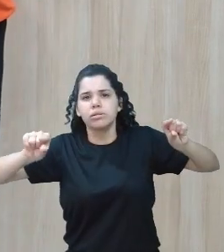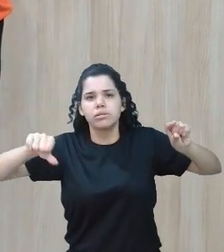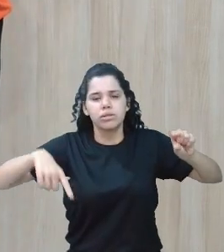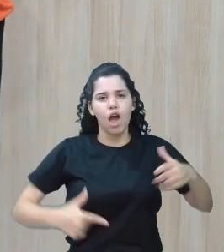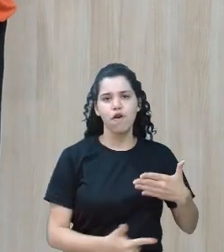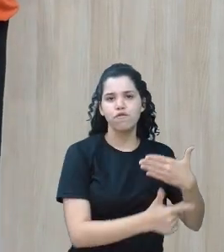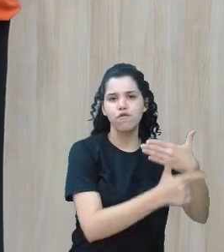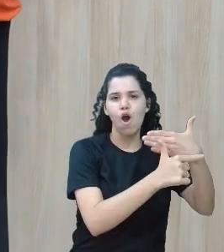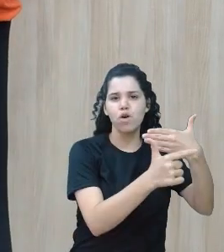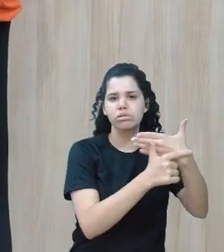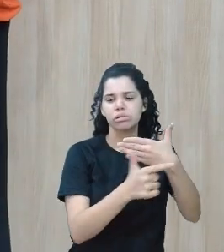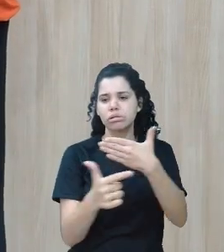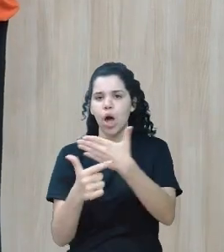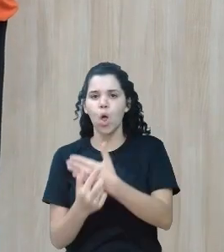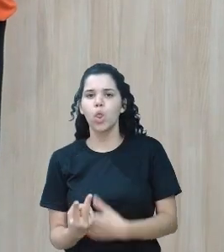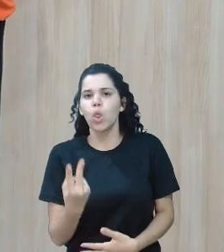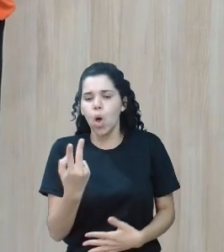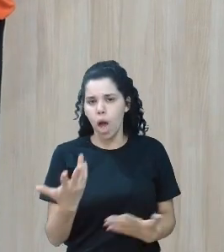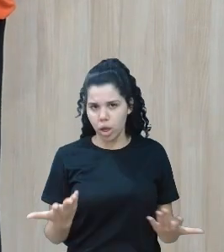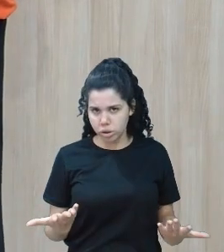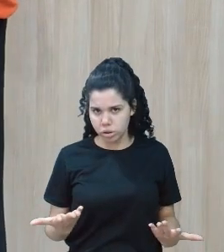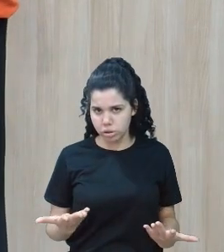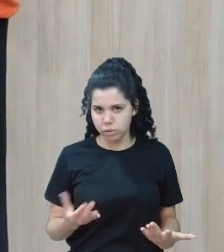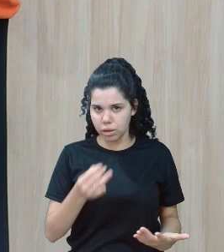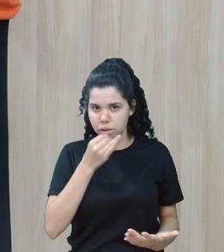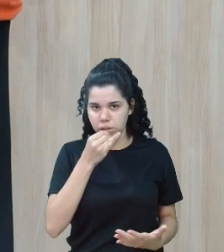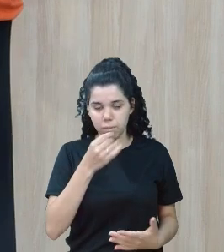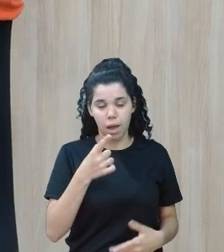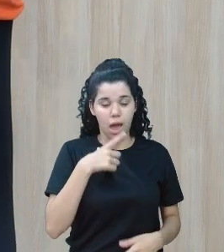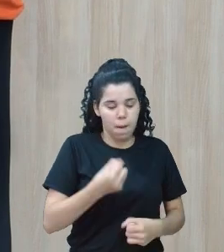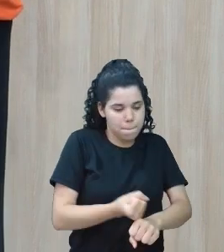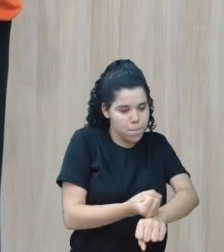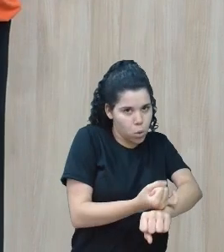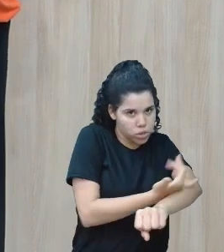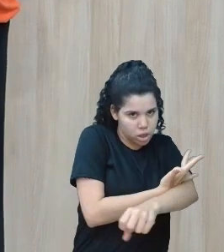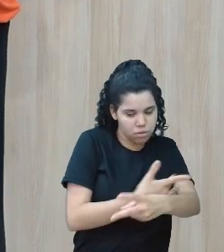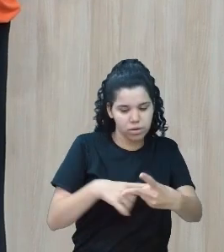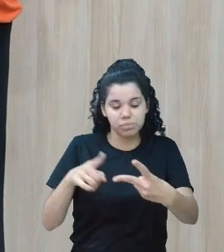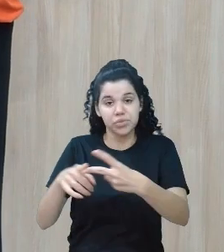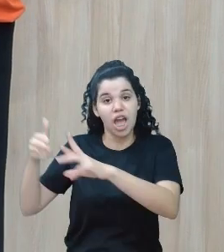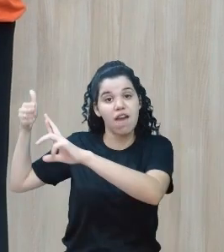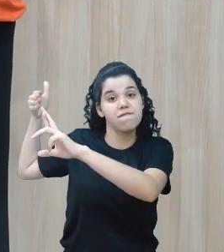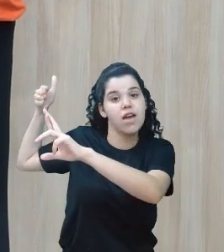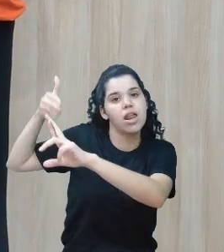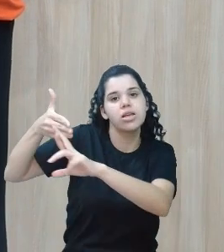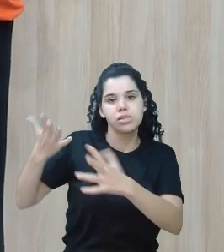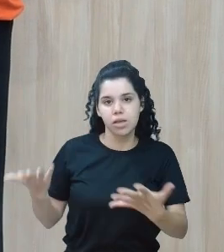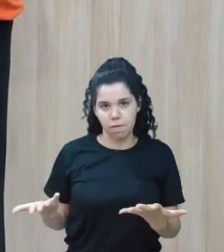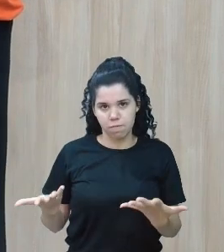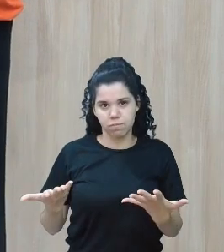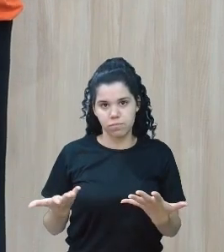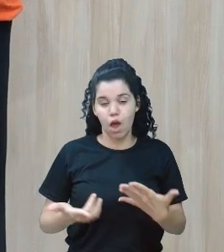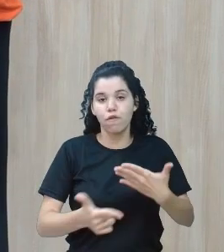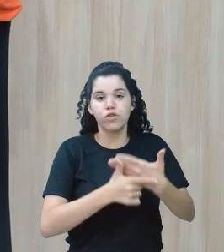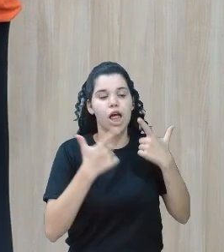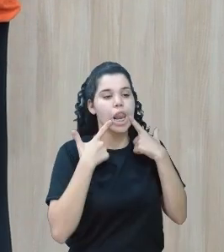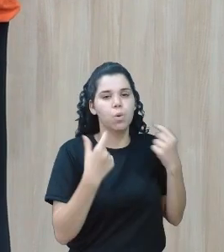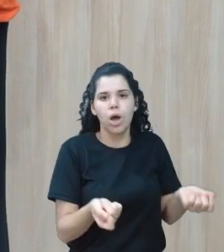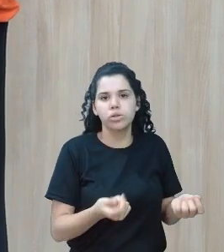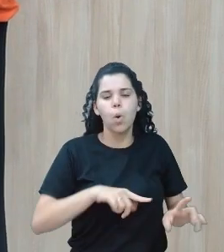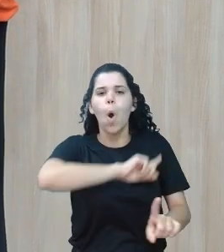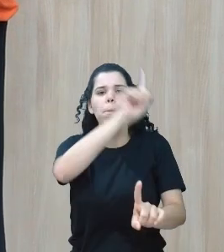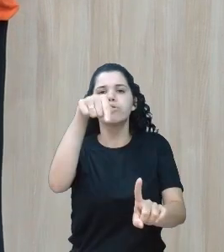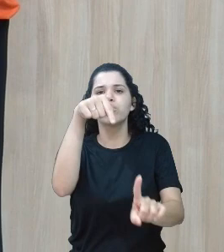duas funções da linguagem. Função emotiva, função referencial. Qual é o objetivo